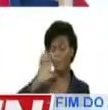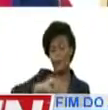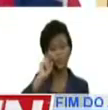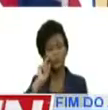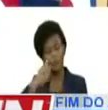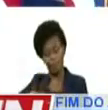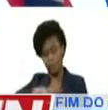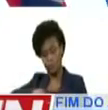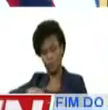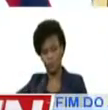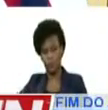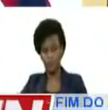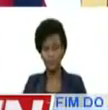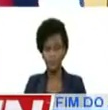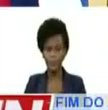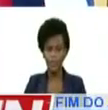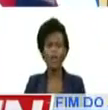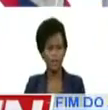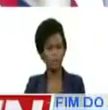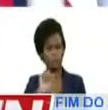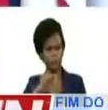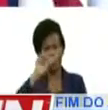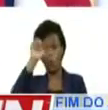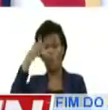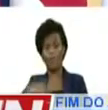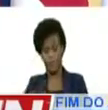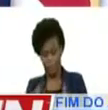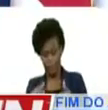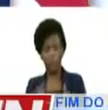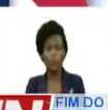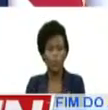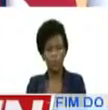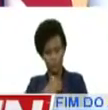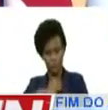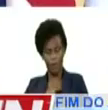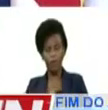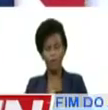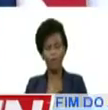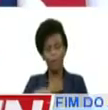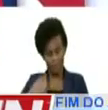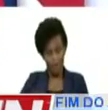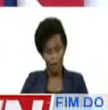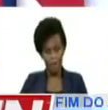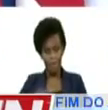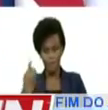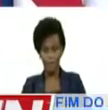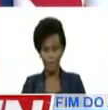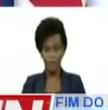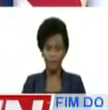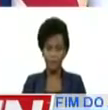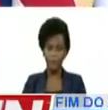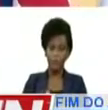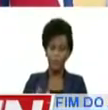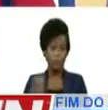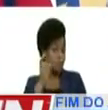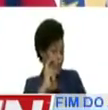destinos mais seguros do mundo. É motivo de orgulho para nós todos.